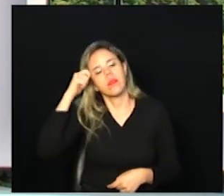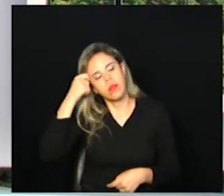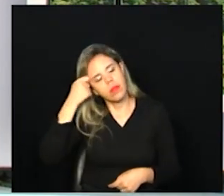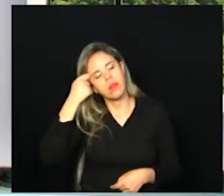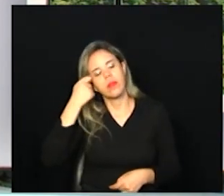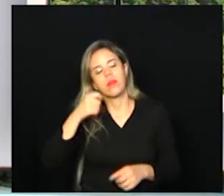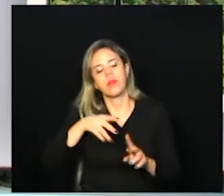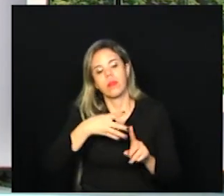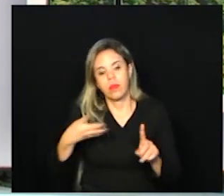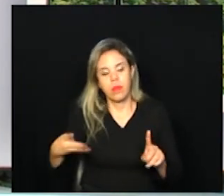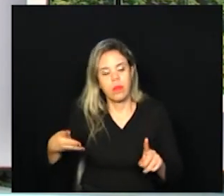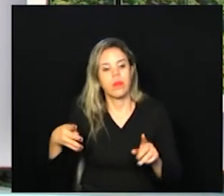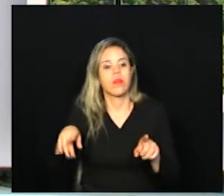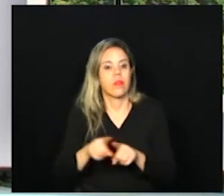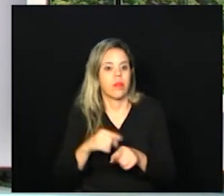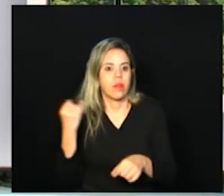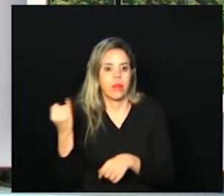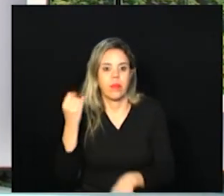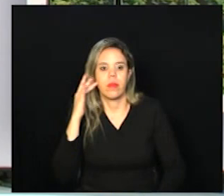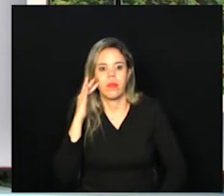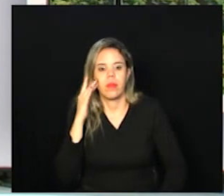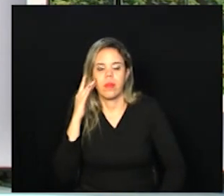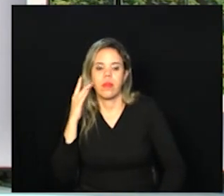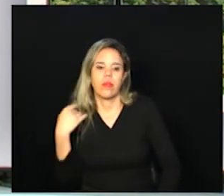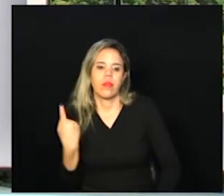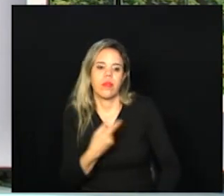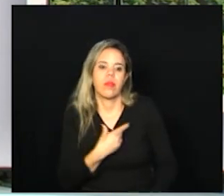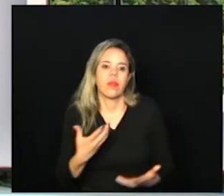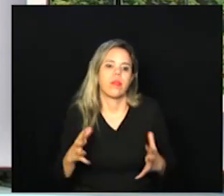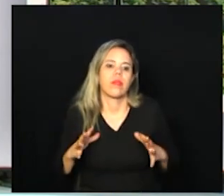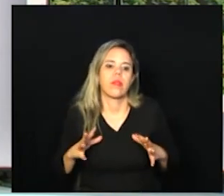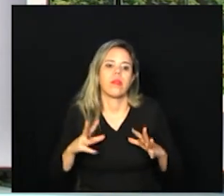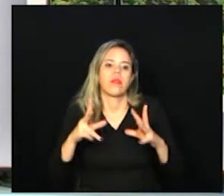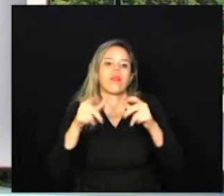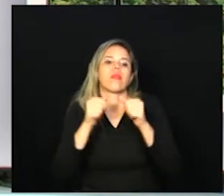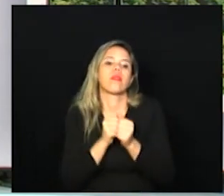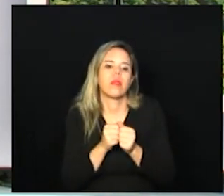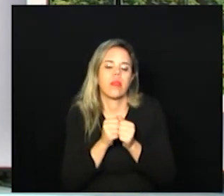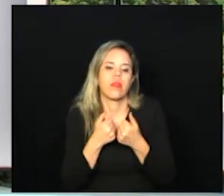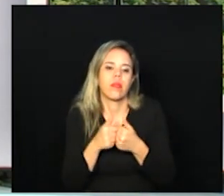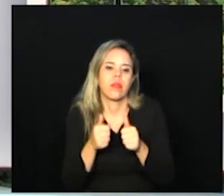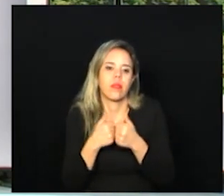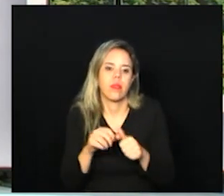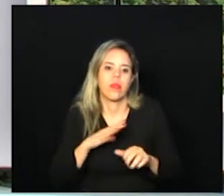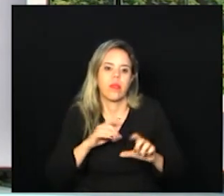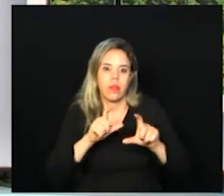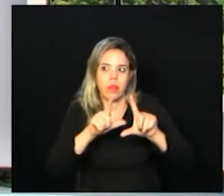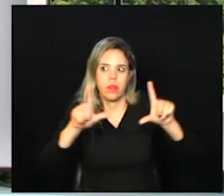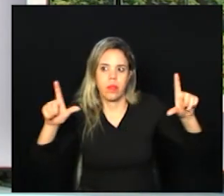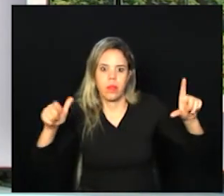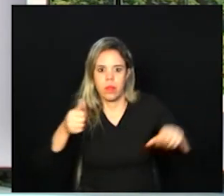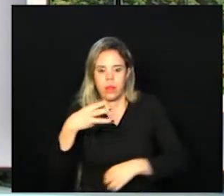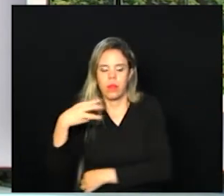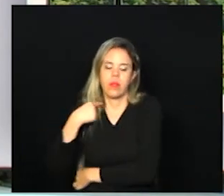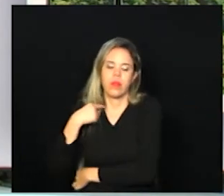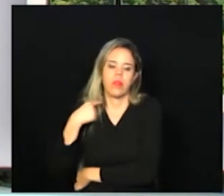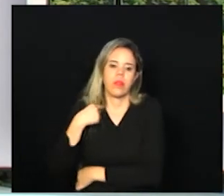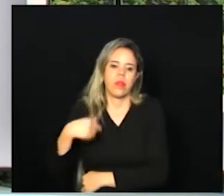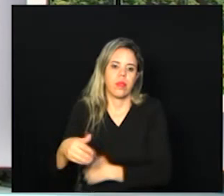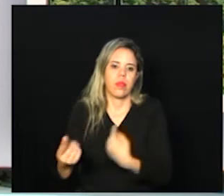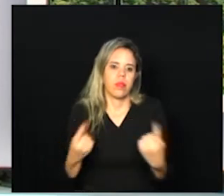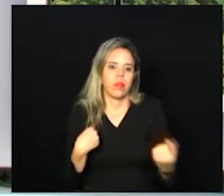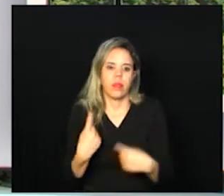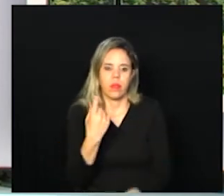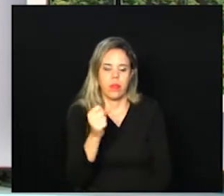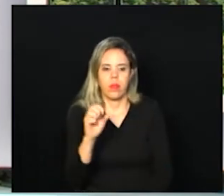que seria um passo importantíssimo. Nós queríamos que tivesse todos os ônibus da cidade, 13 de maio, Disque